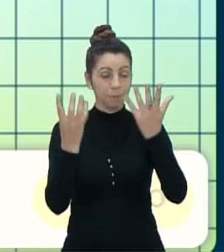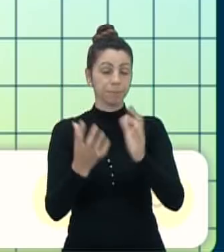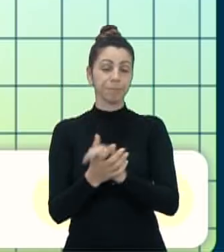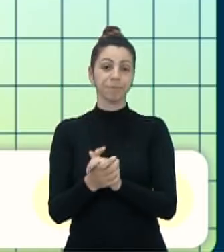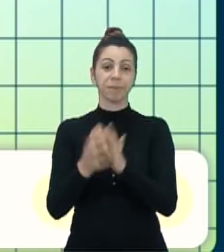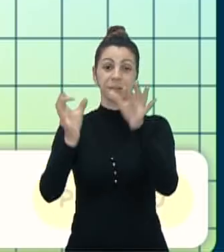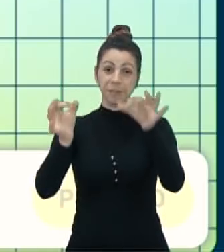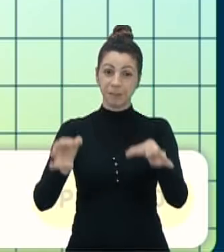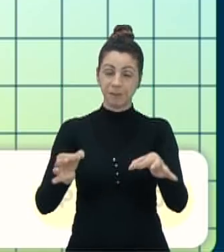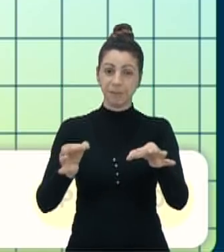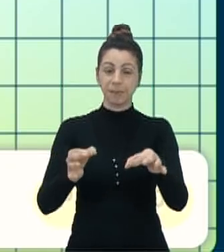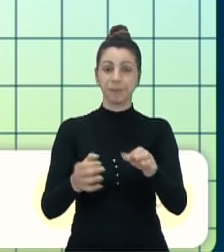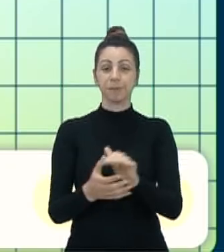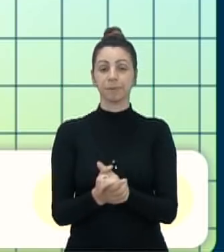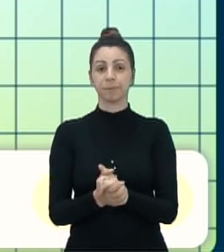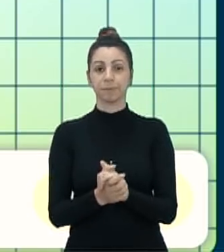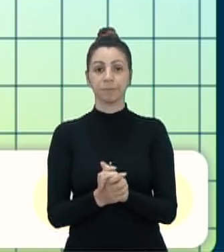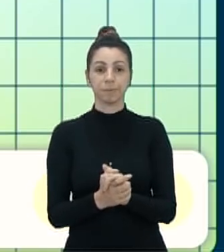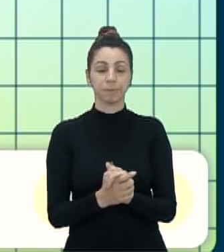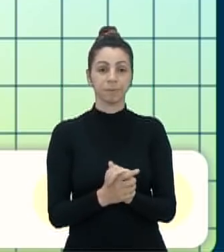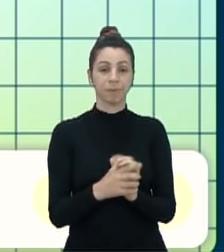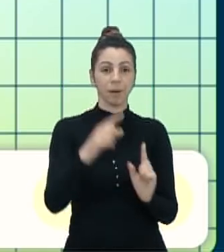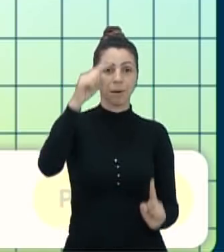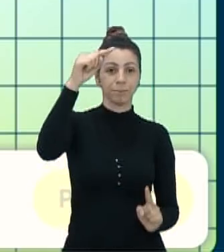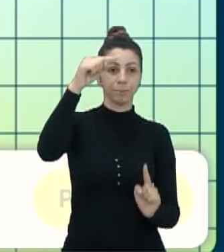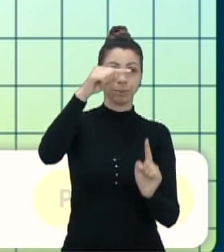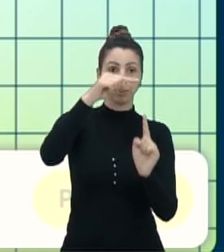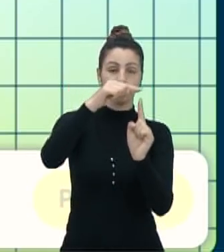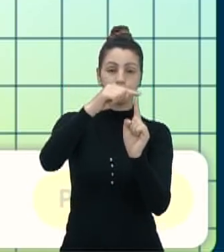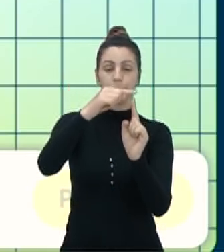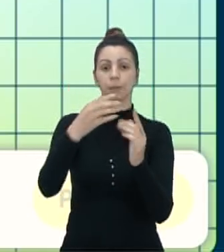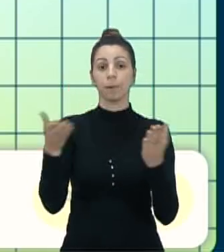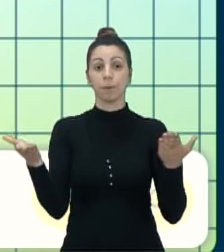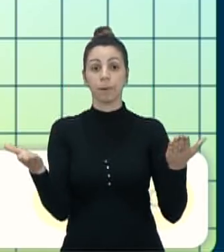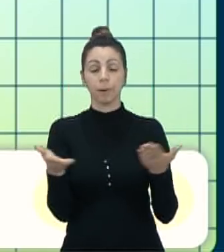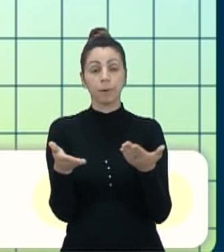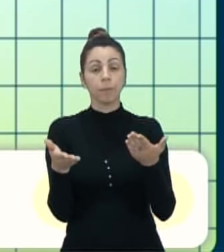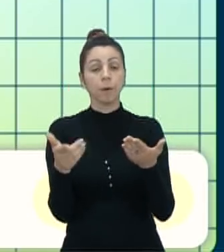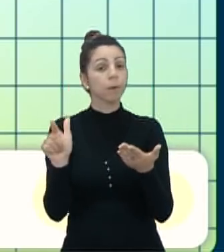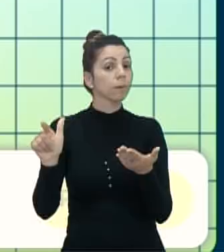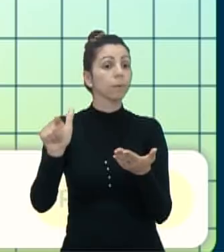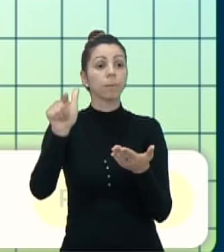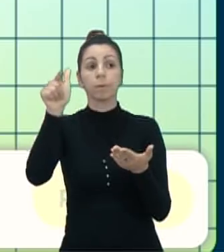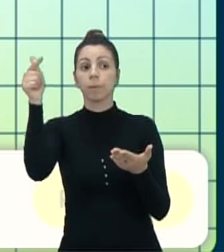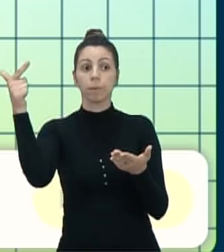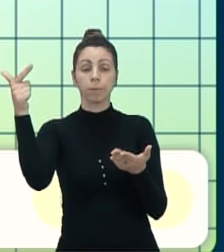a localização do ponto B. Agora, ele quer que localize mais